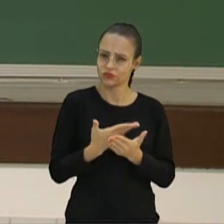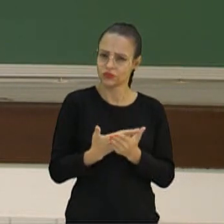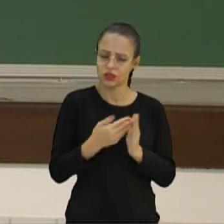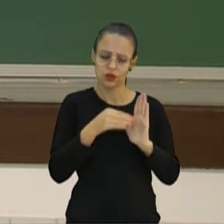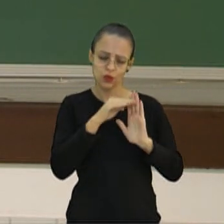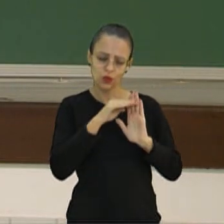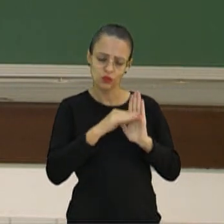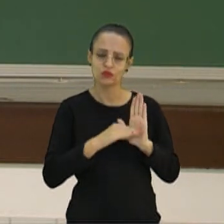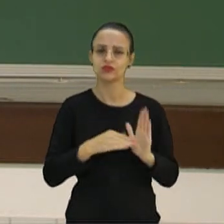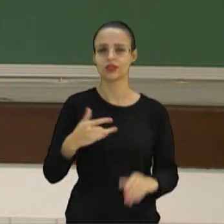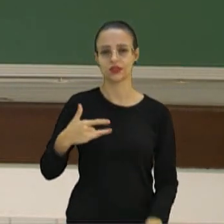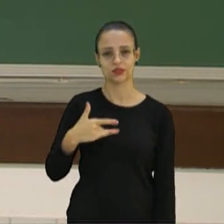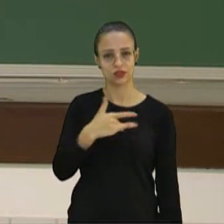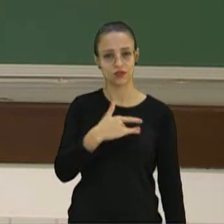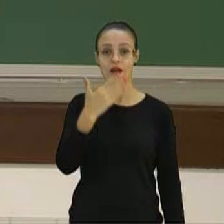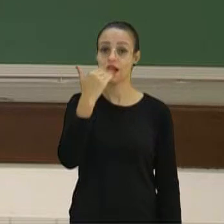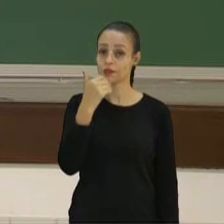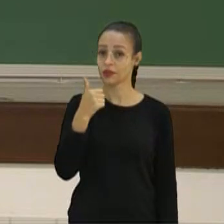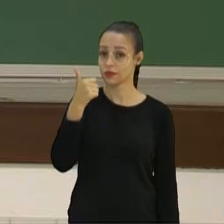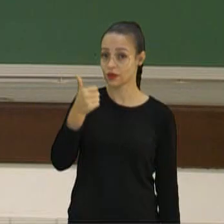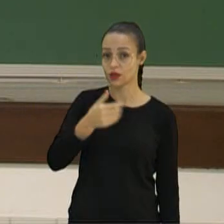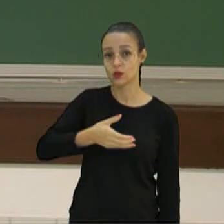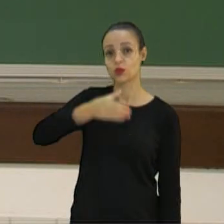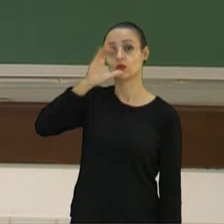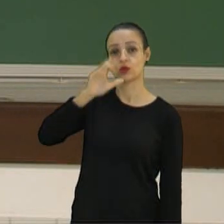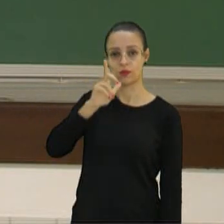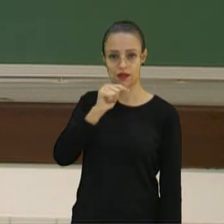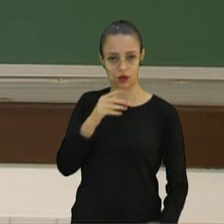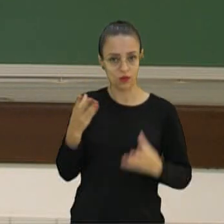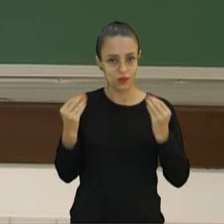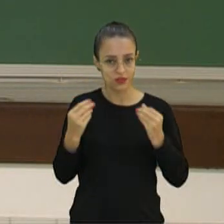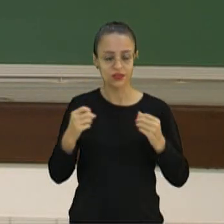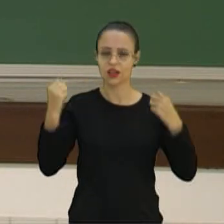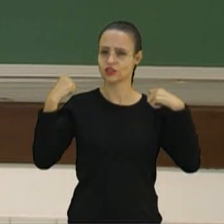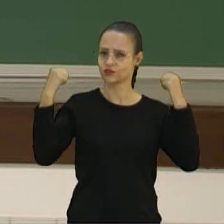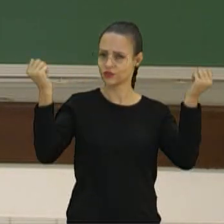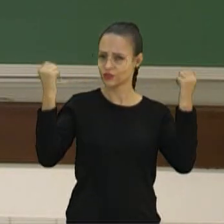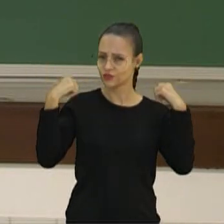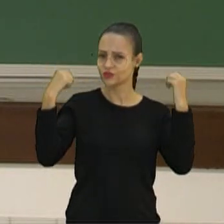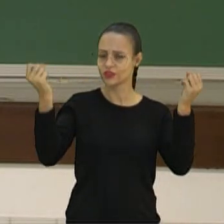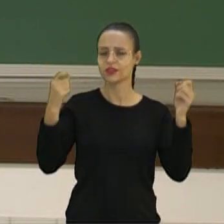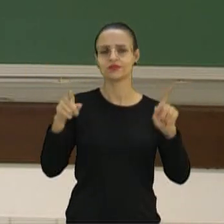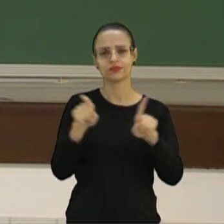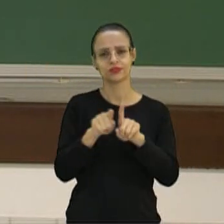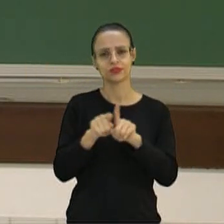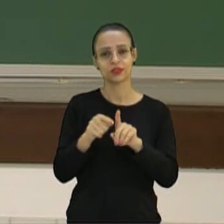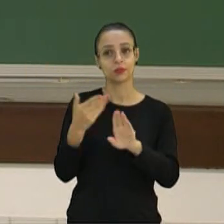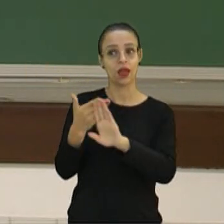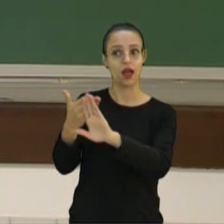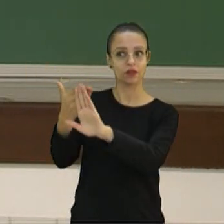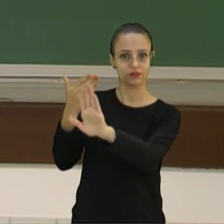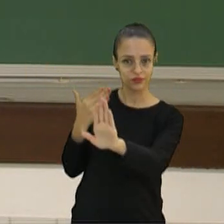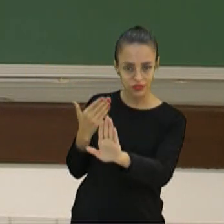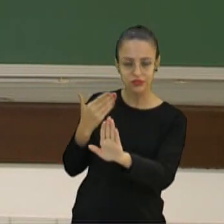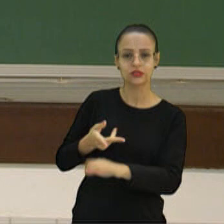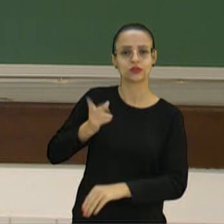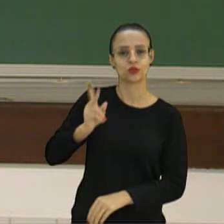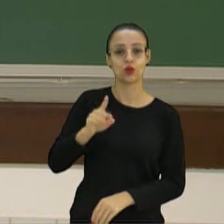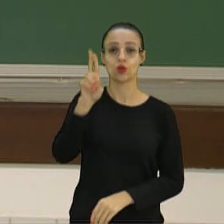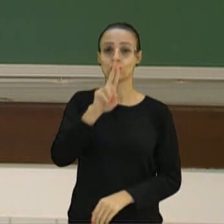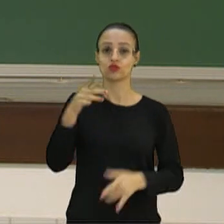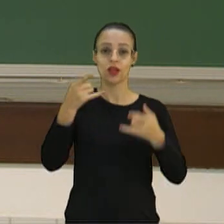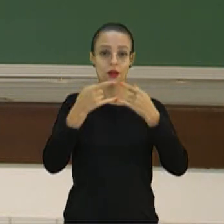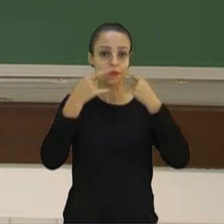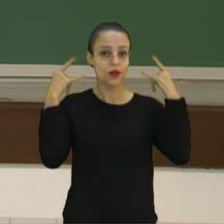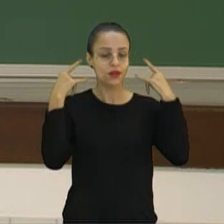rotina saudável, se alimentar bem, tomar bastante água, fazer atividade física, manter o distanciamento, utilizar máscara.